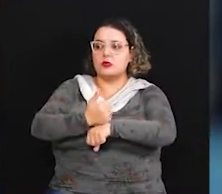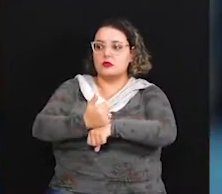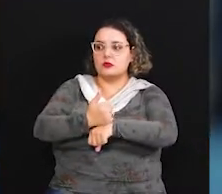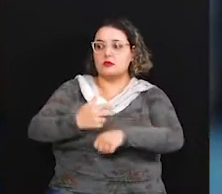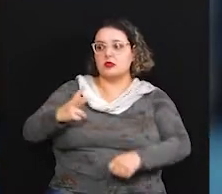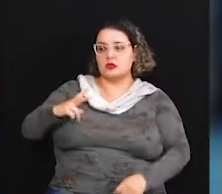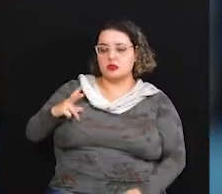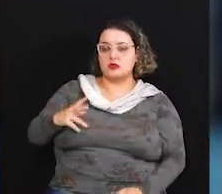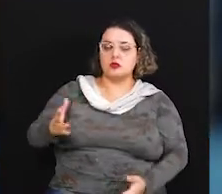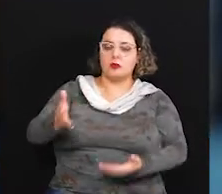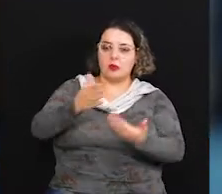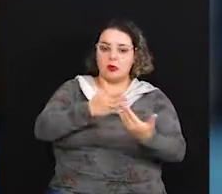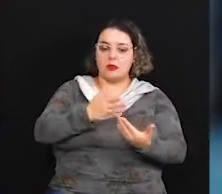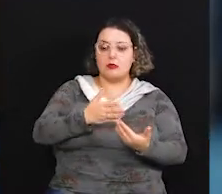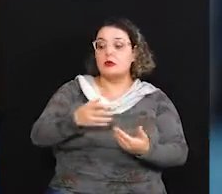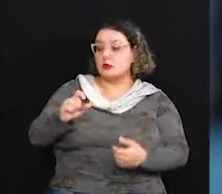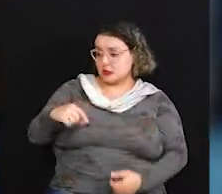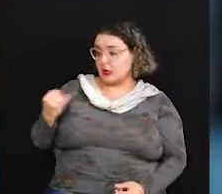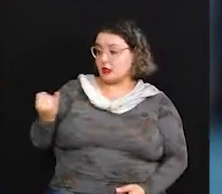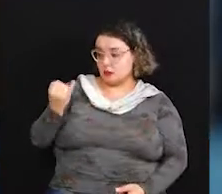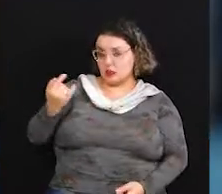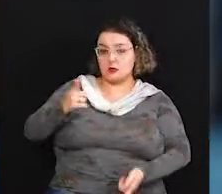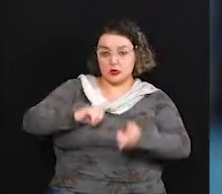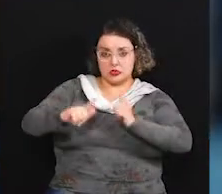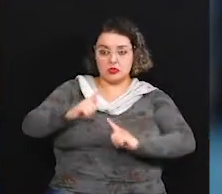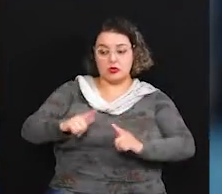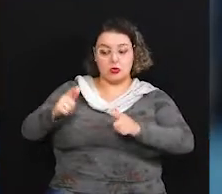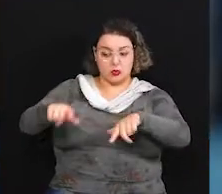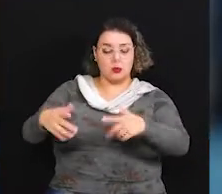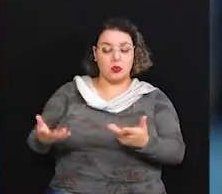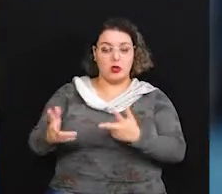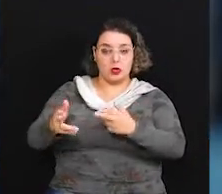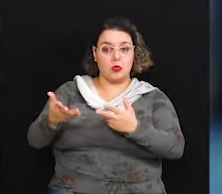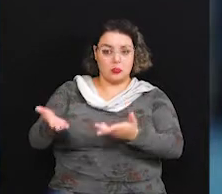O que é importante para gerir um espaço como esse, né?